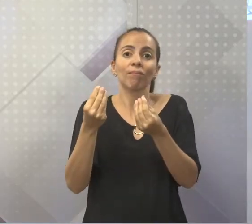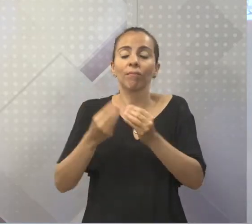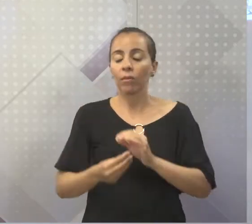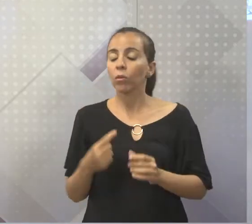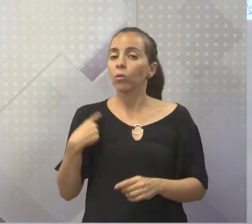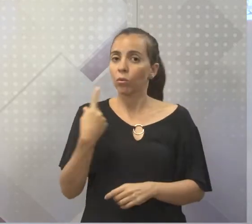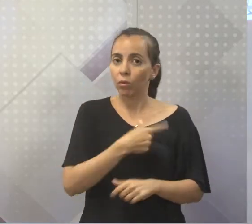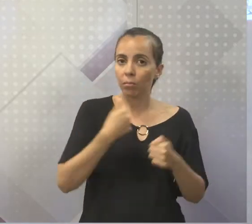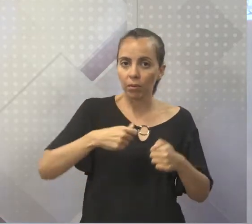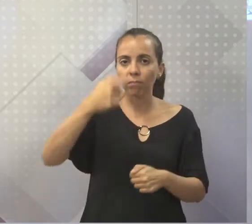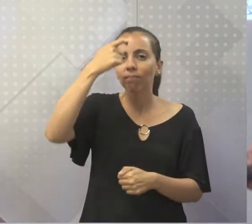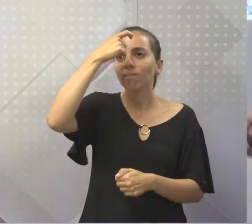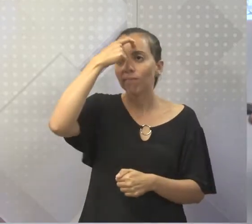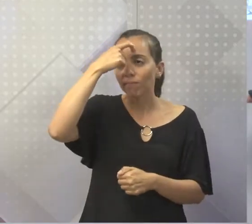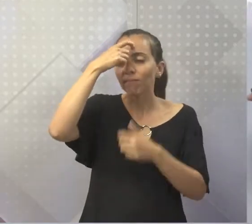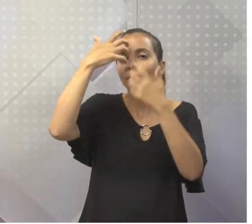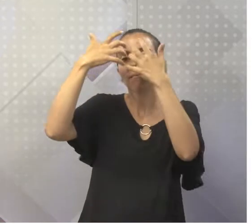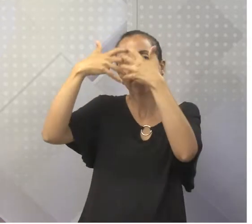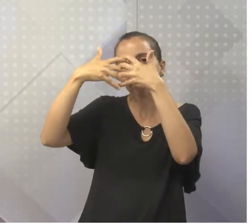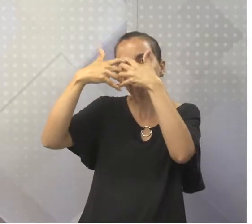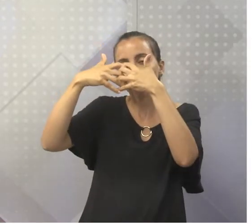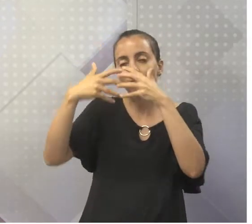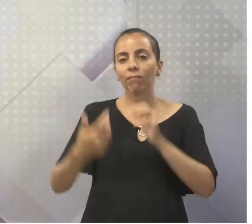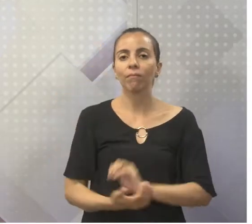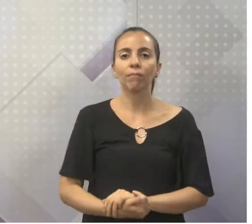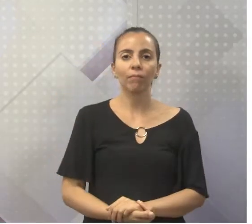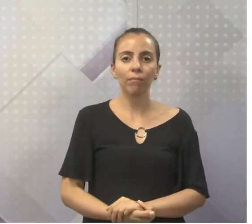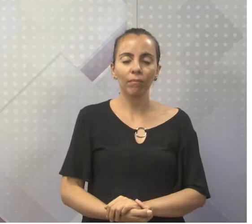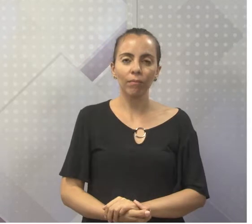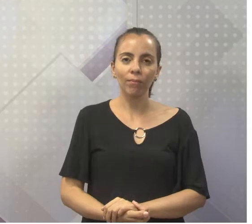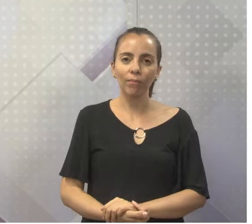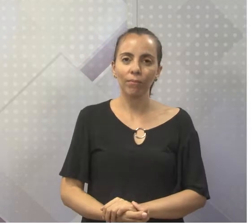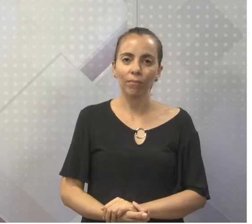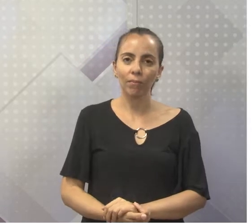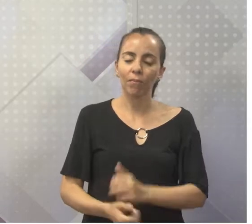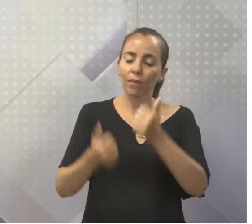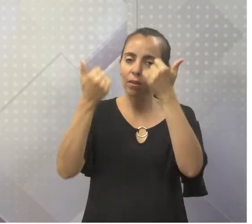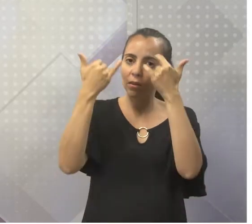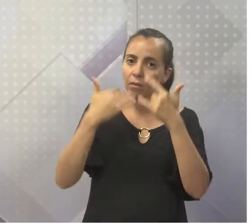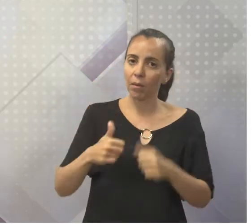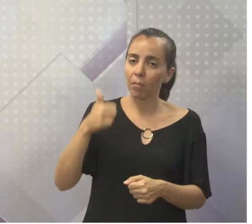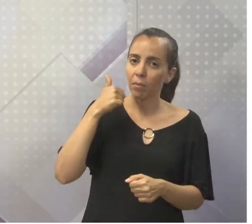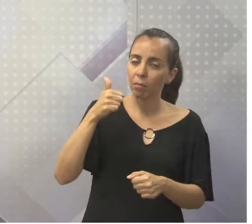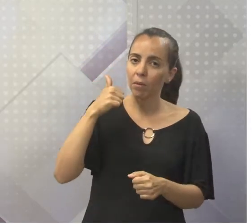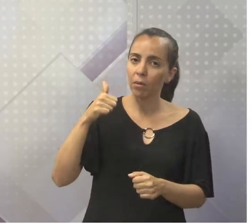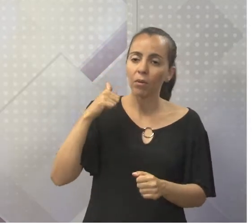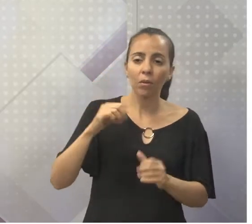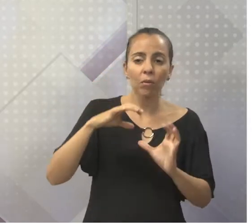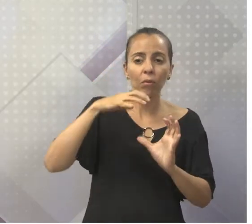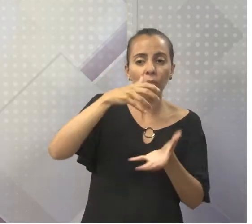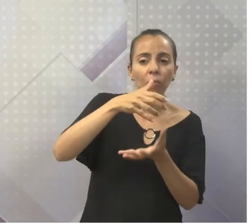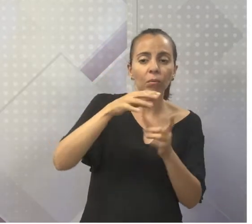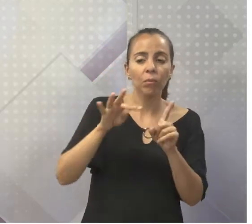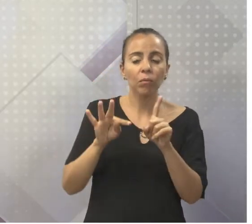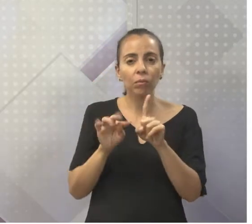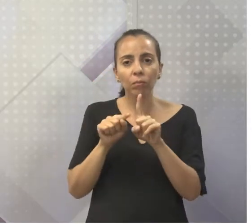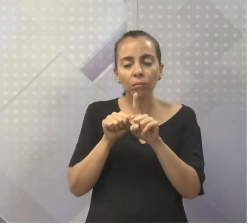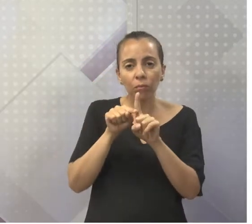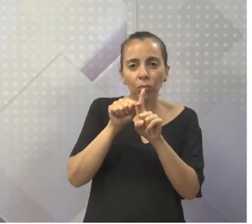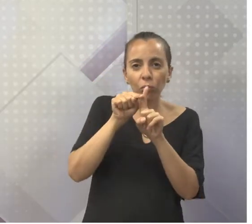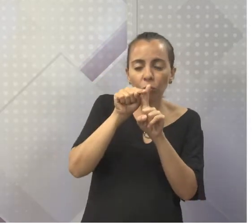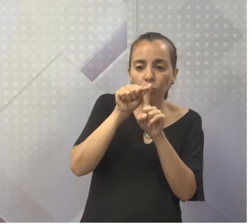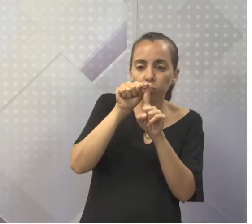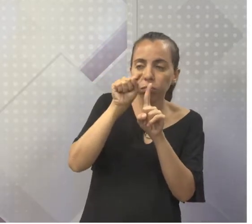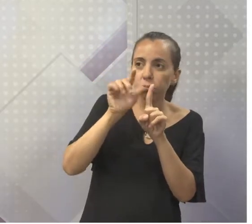nós em todos nós vamos falar primeiro do aquecimento global e é o